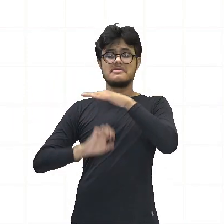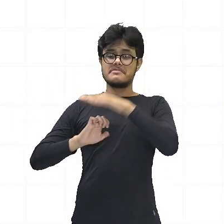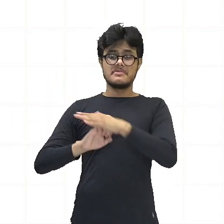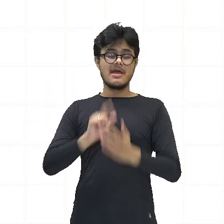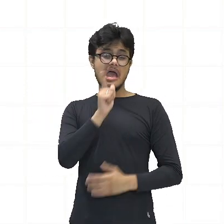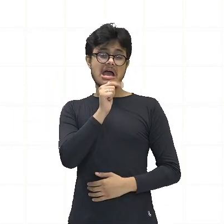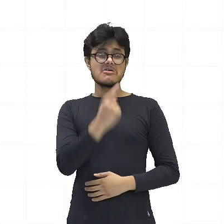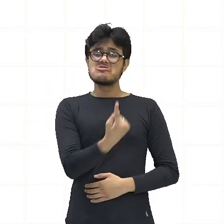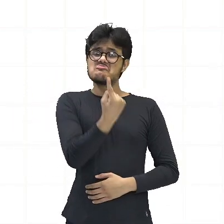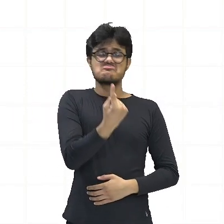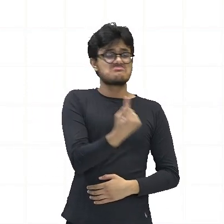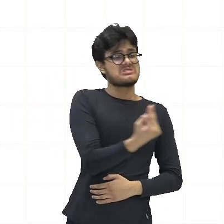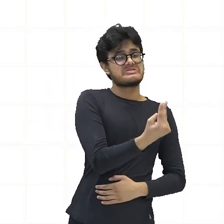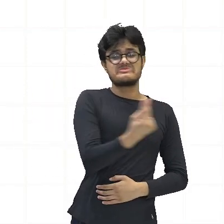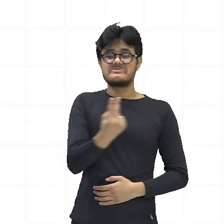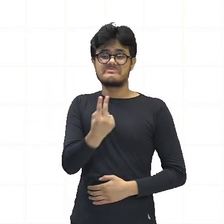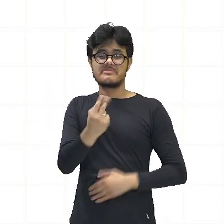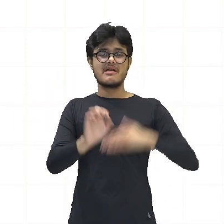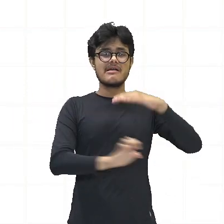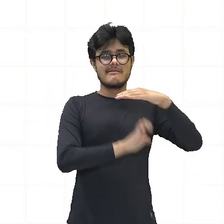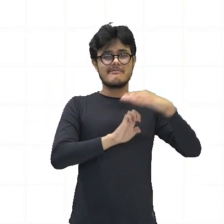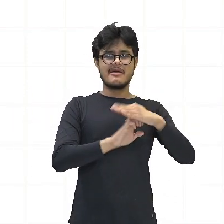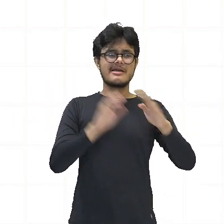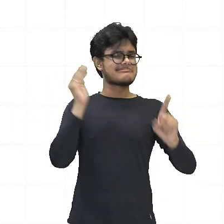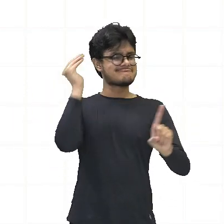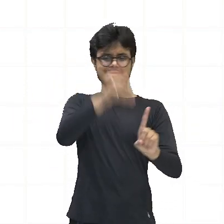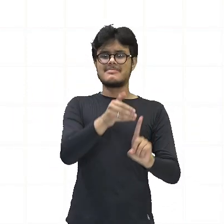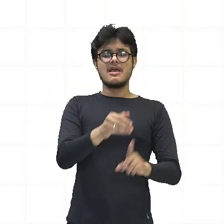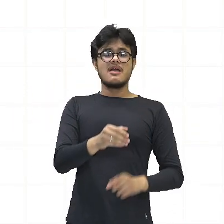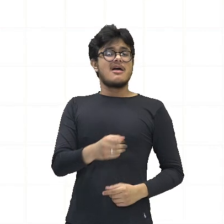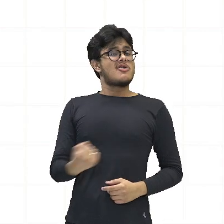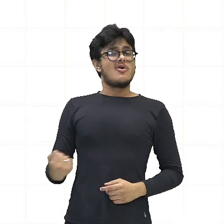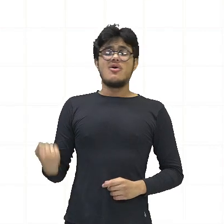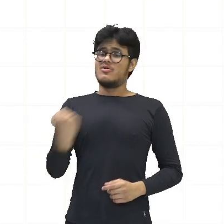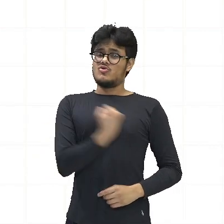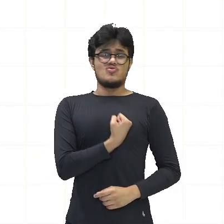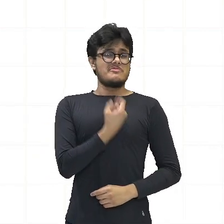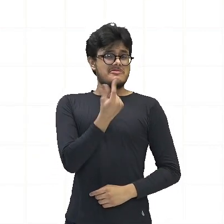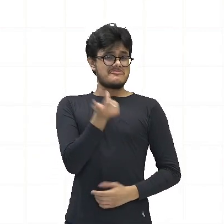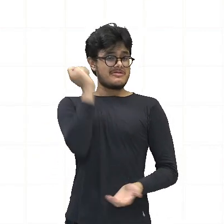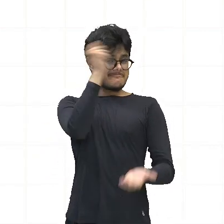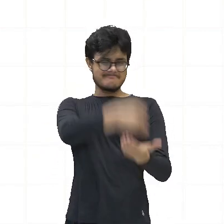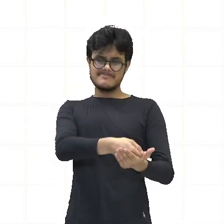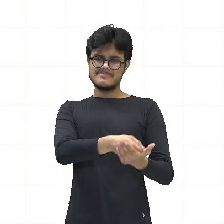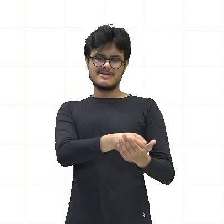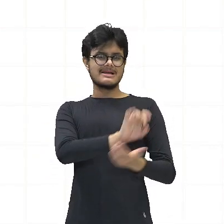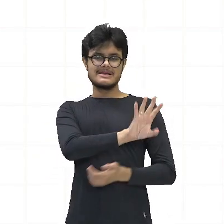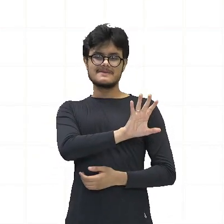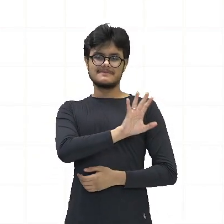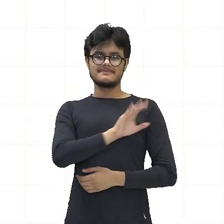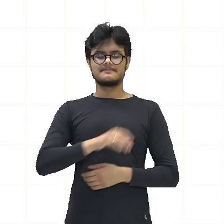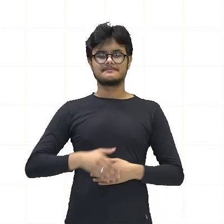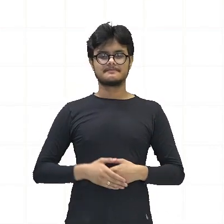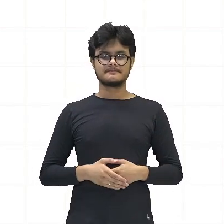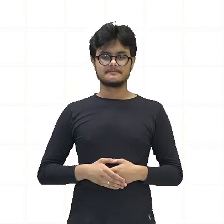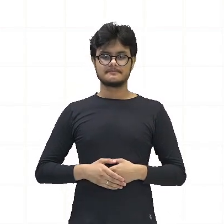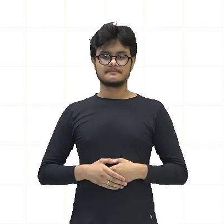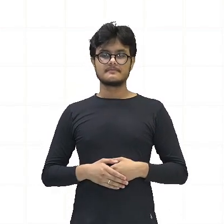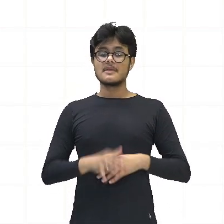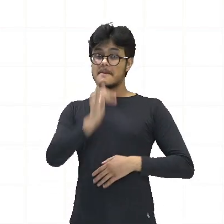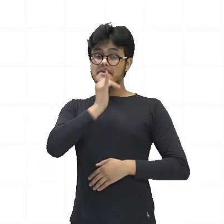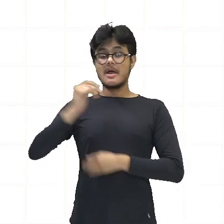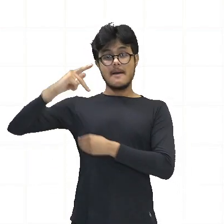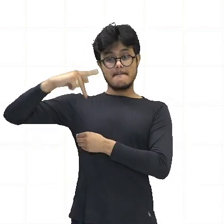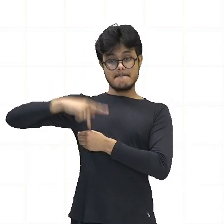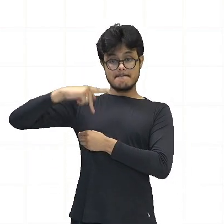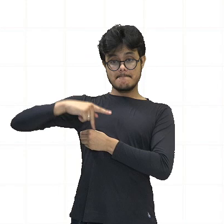formam os monopólios, elas fixam os preços, tá? E aí nós temos também como exemplo a Petrobras,